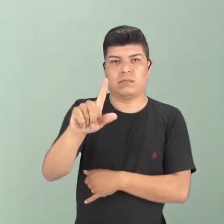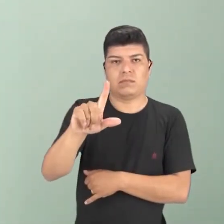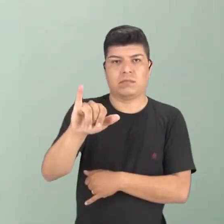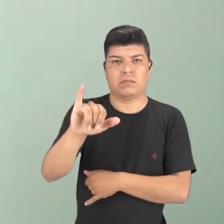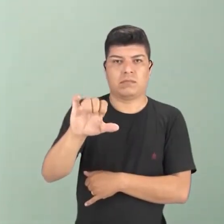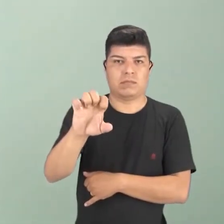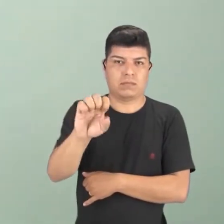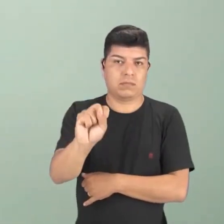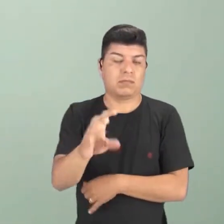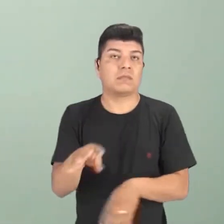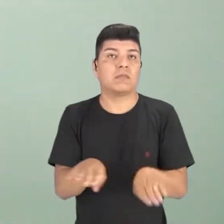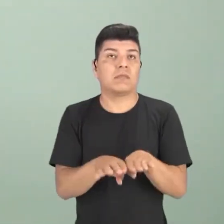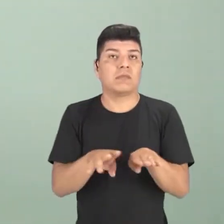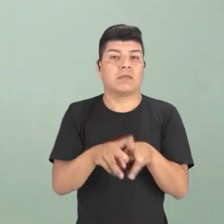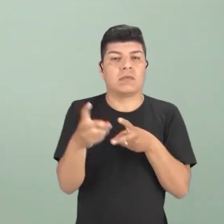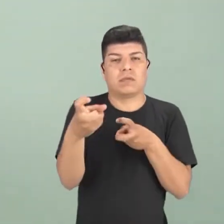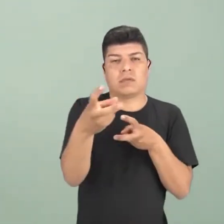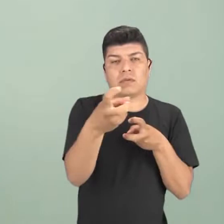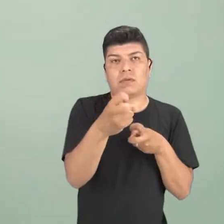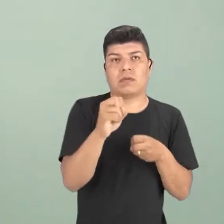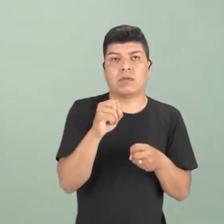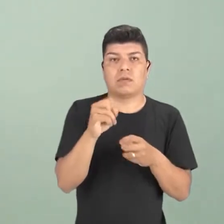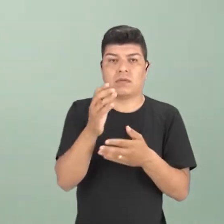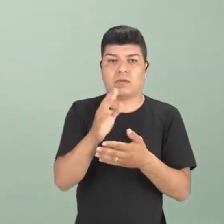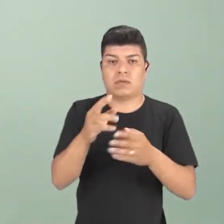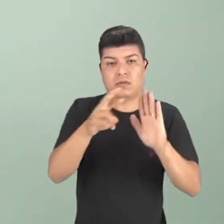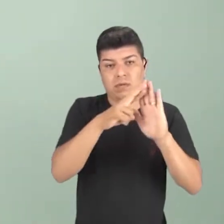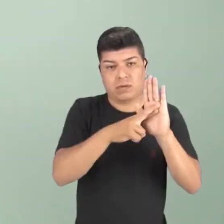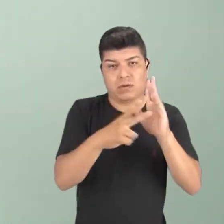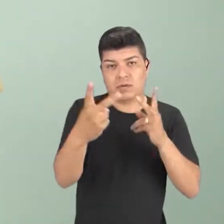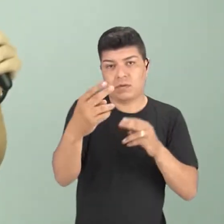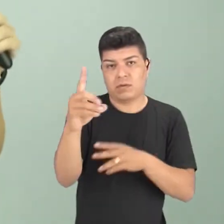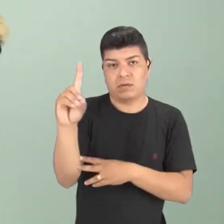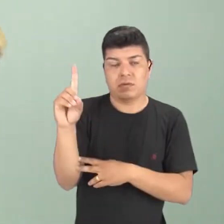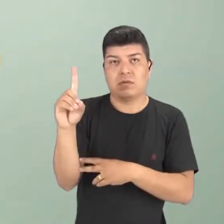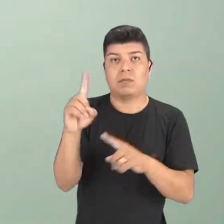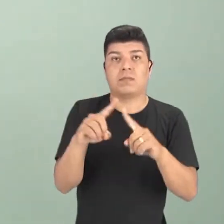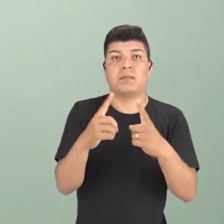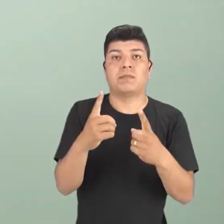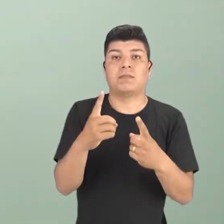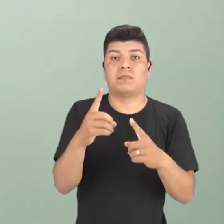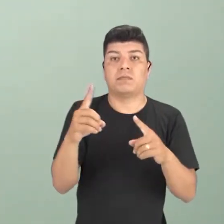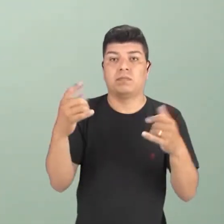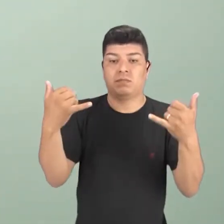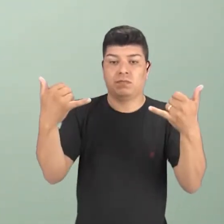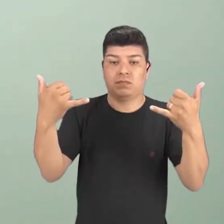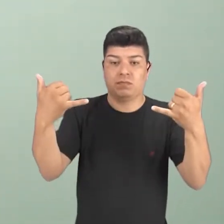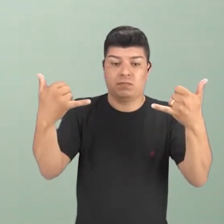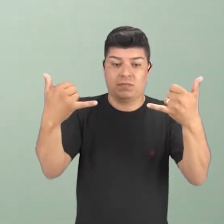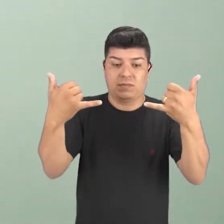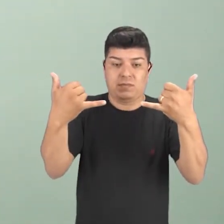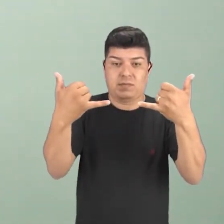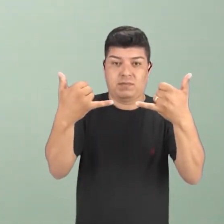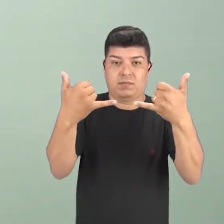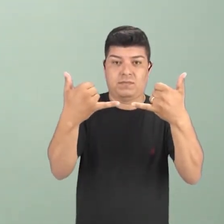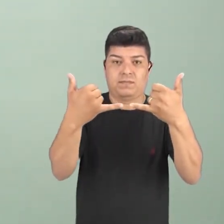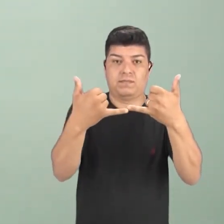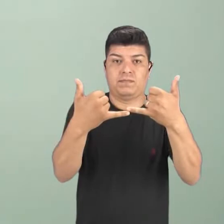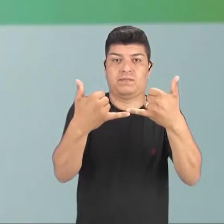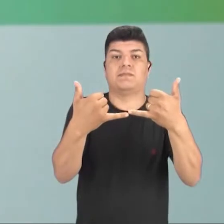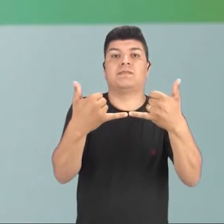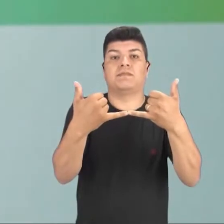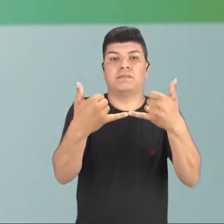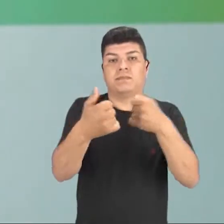mesma concepção, é a mesma regra da mão direita, só que digamos que você pega as duas extremidades do fio e